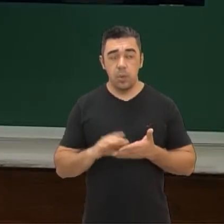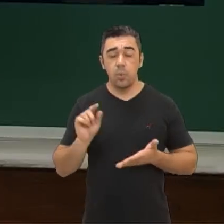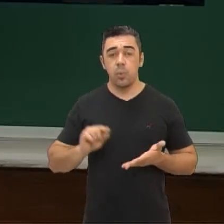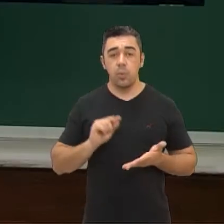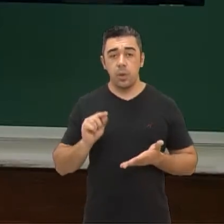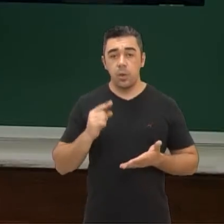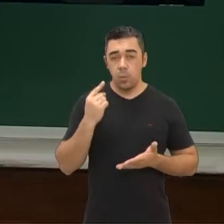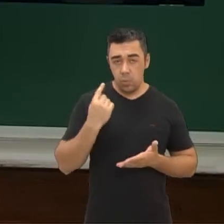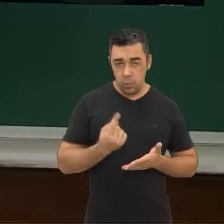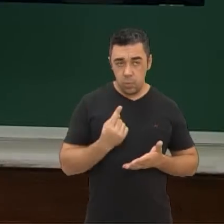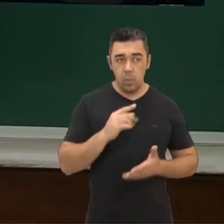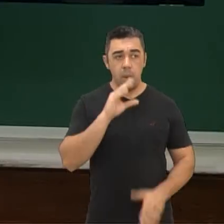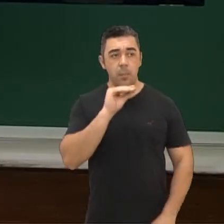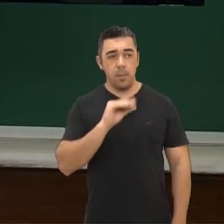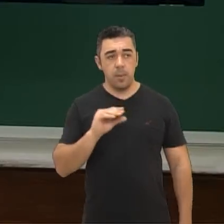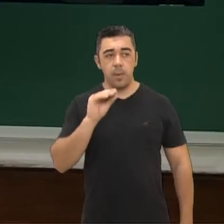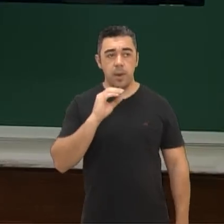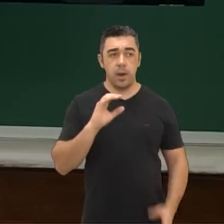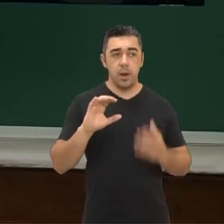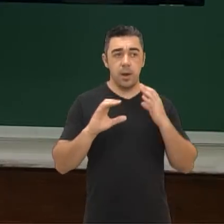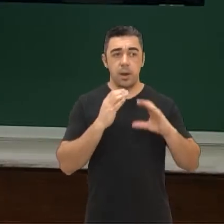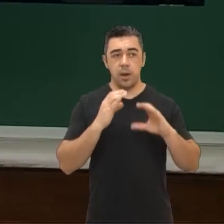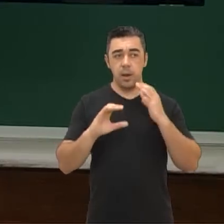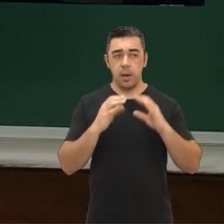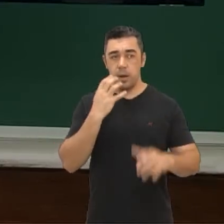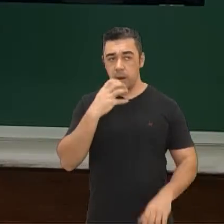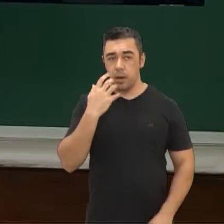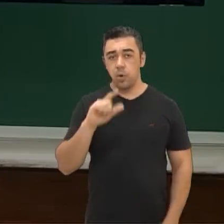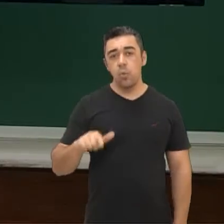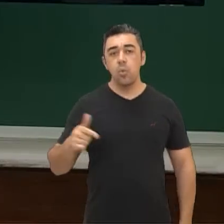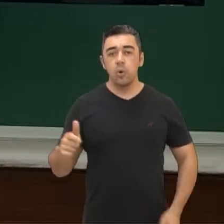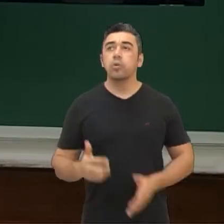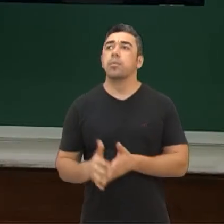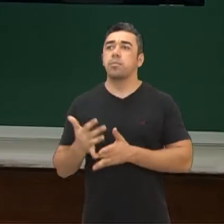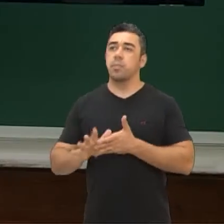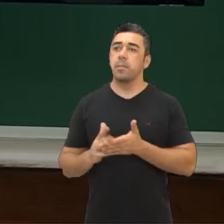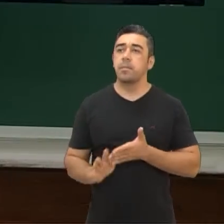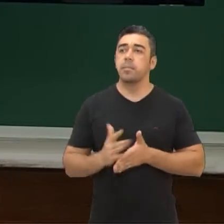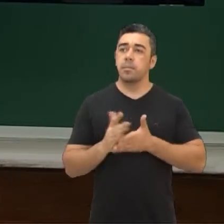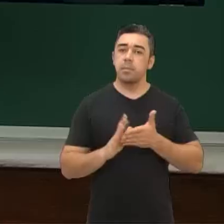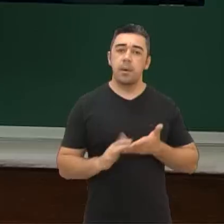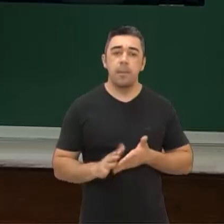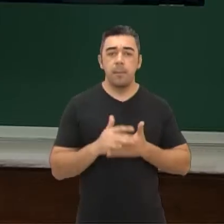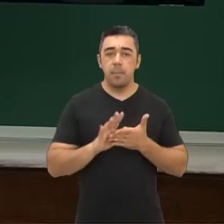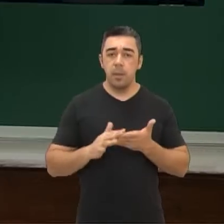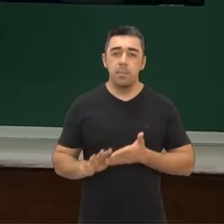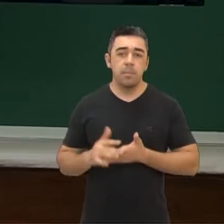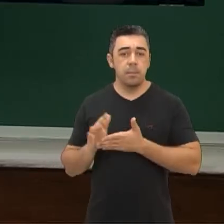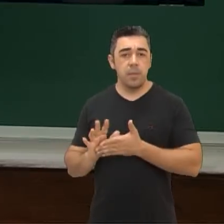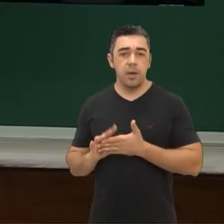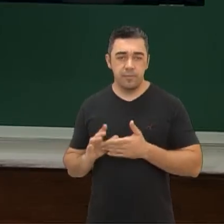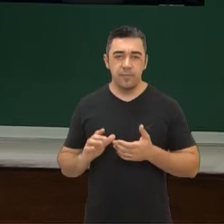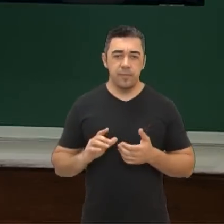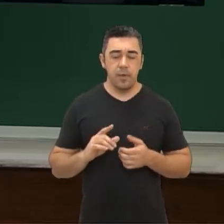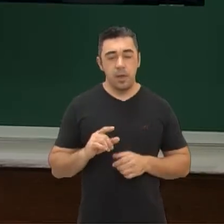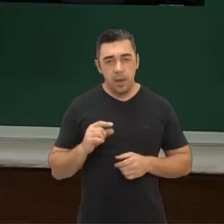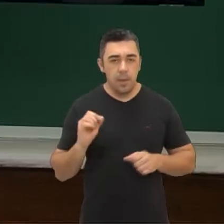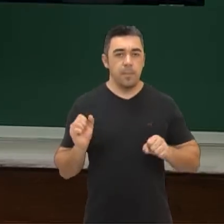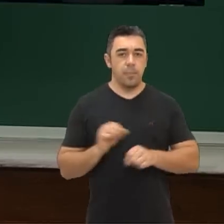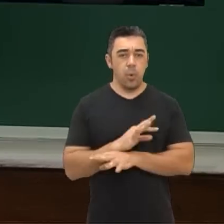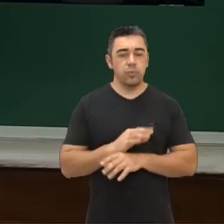Que é duas pessoas que elas vão ter um embate entre elas. o instrumento que elas estão utilizando é